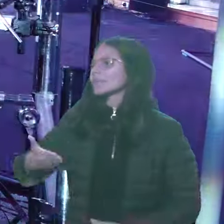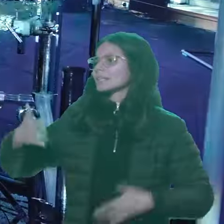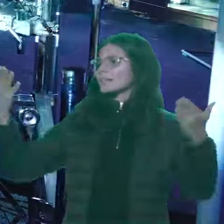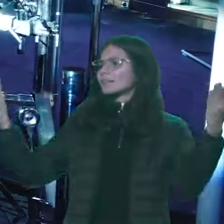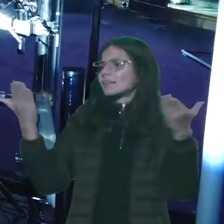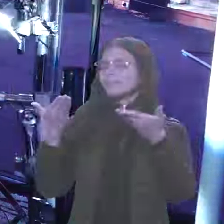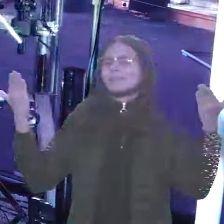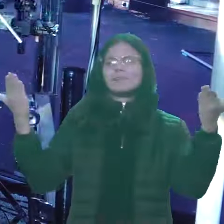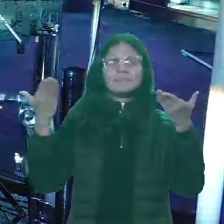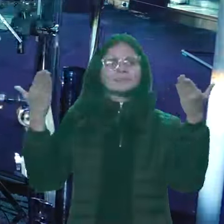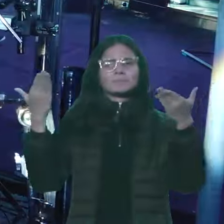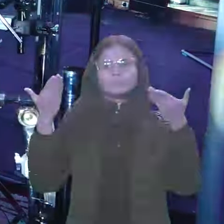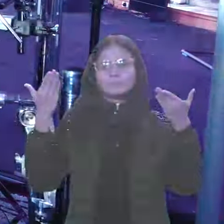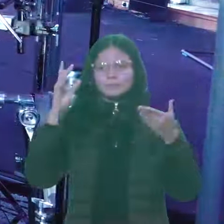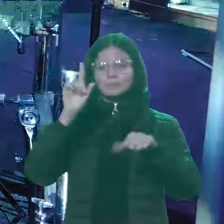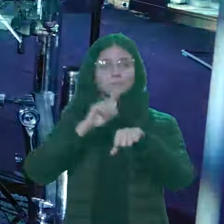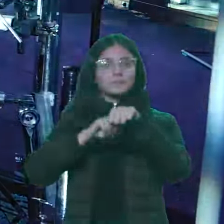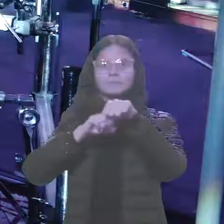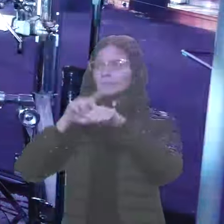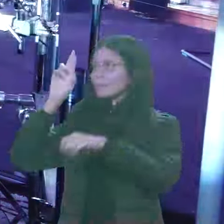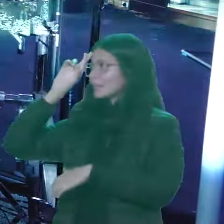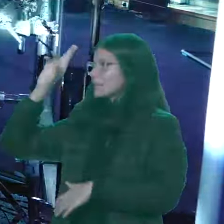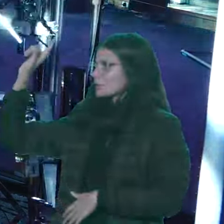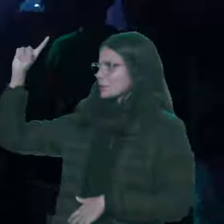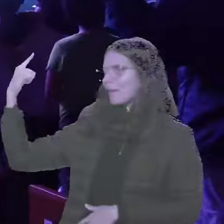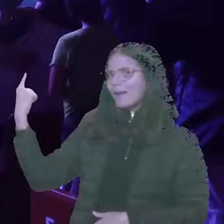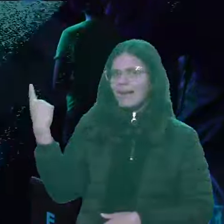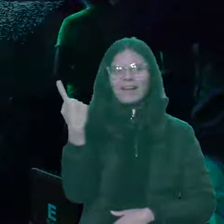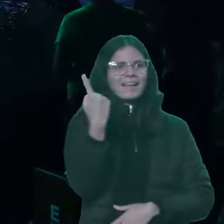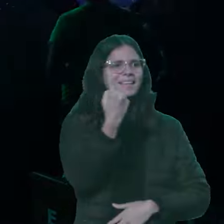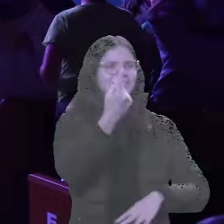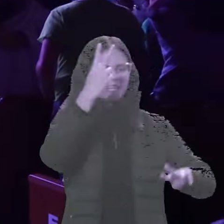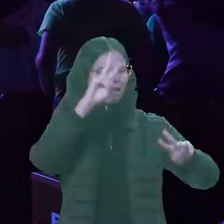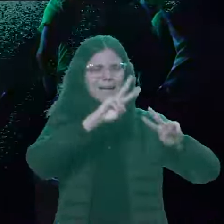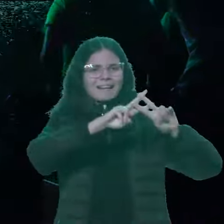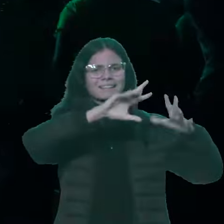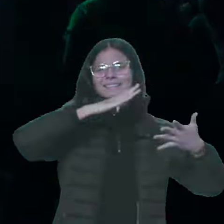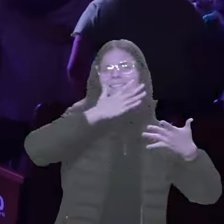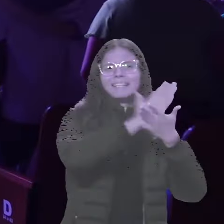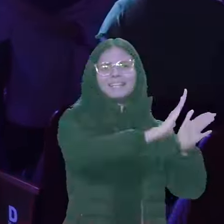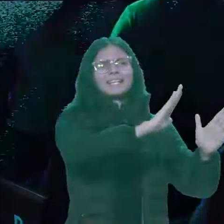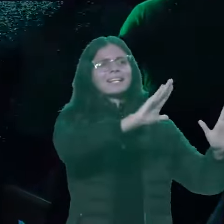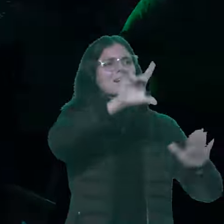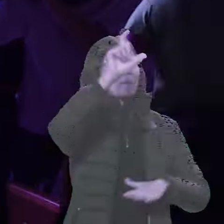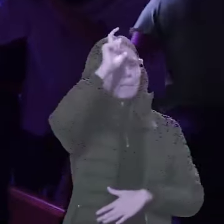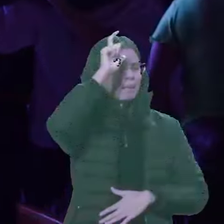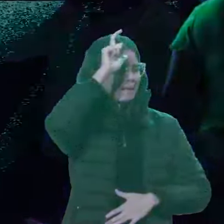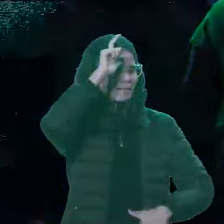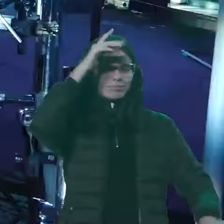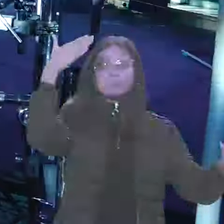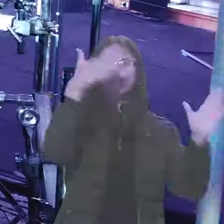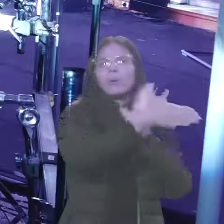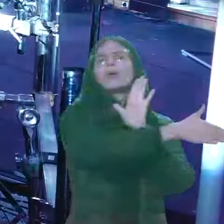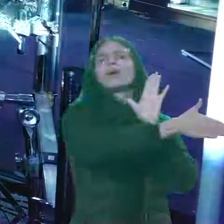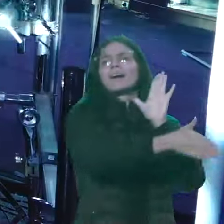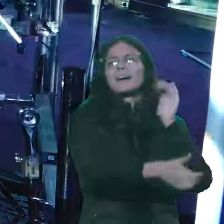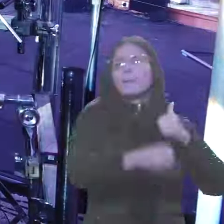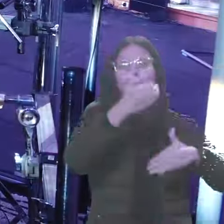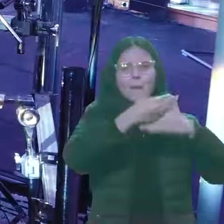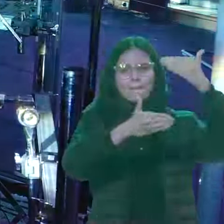poderosa. Quando o Senhor chega, as cadeias são quebradas, as vozes de Piton ficam quietas, os